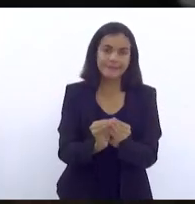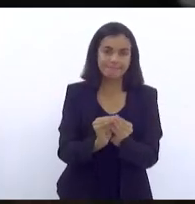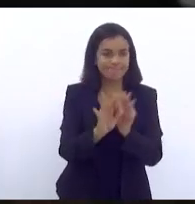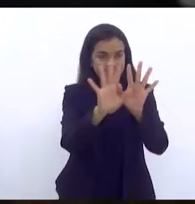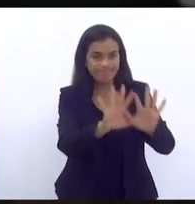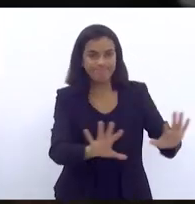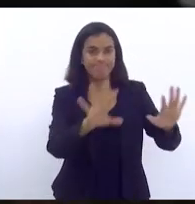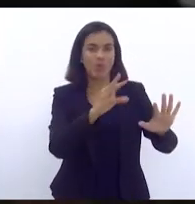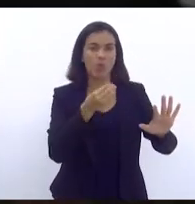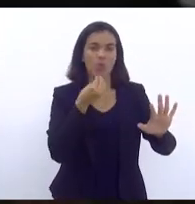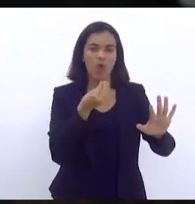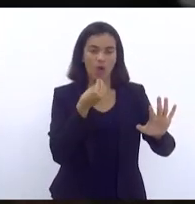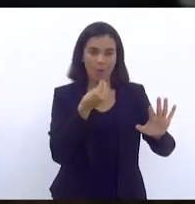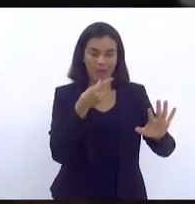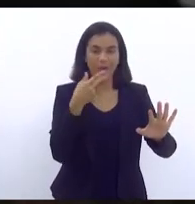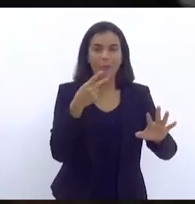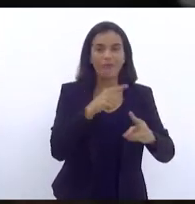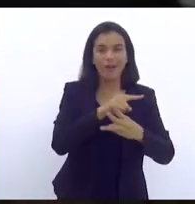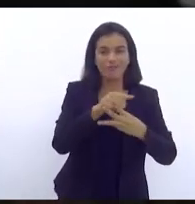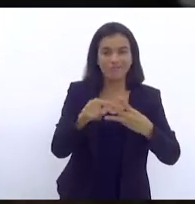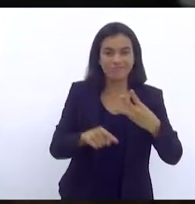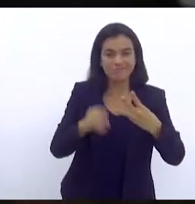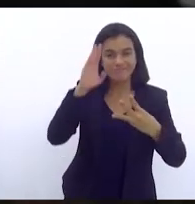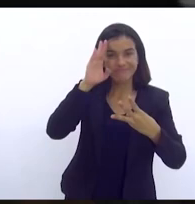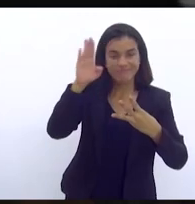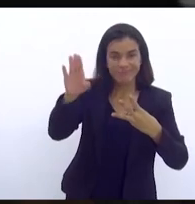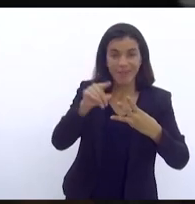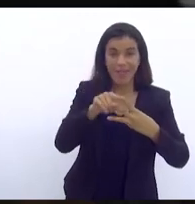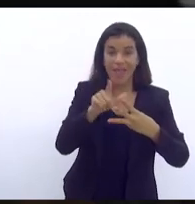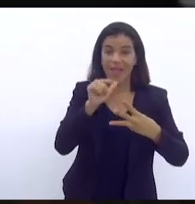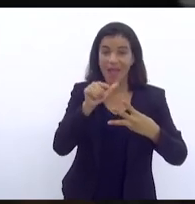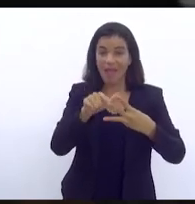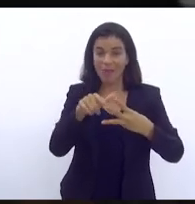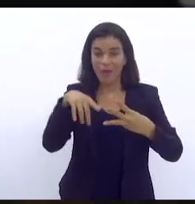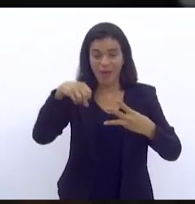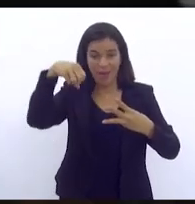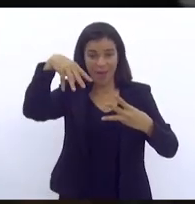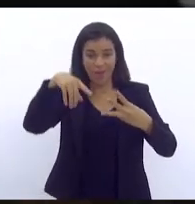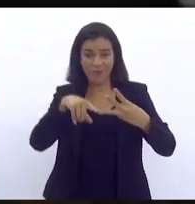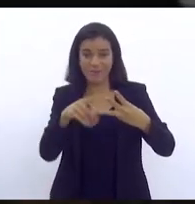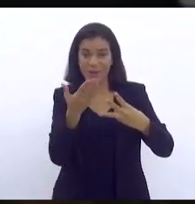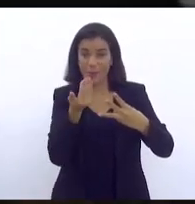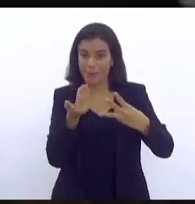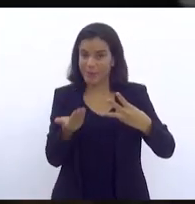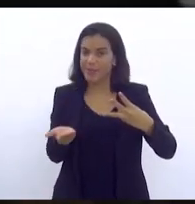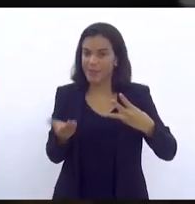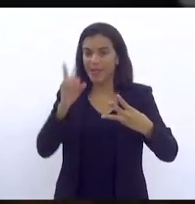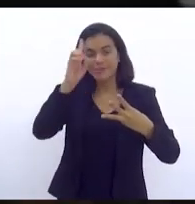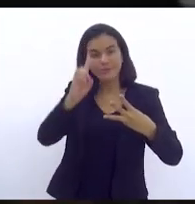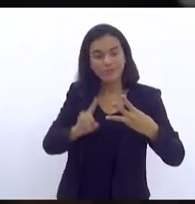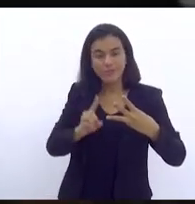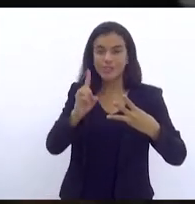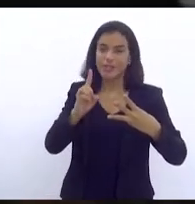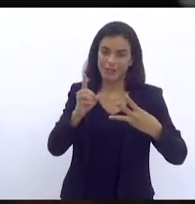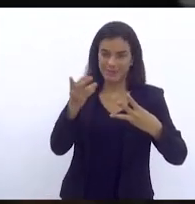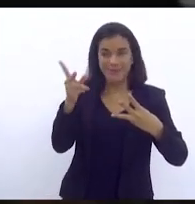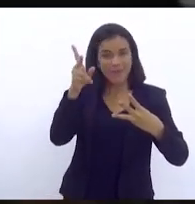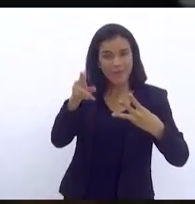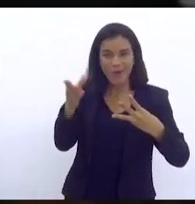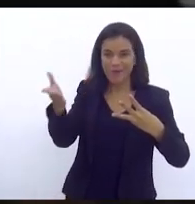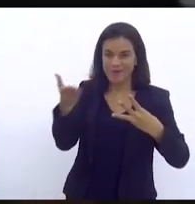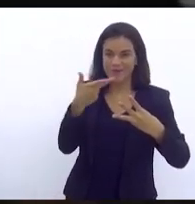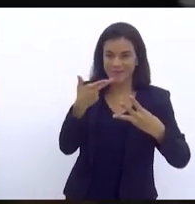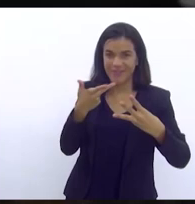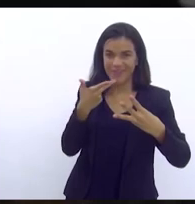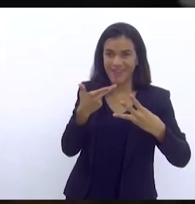quando a gente fala desse tripé fundamental que é a água a luz e a comida e São Direitos como vossa